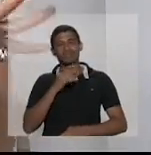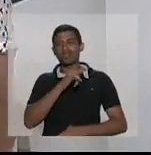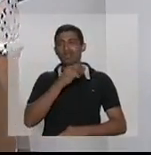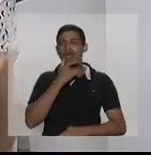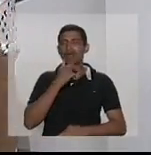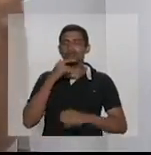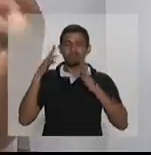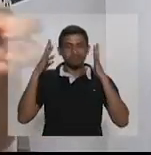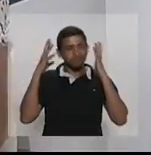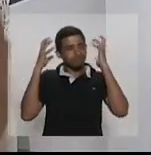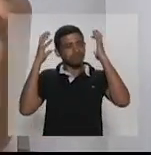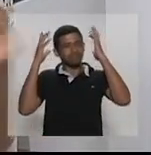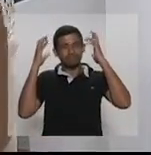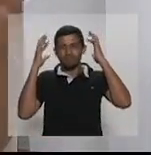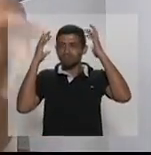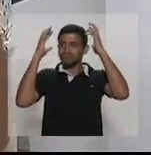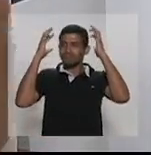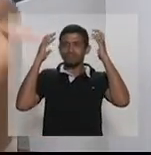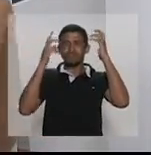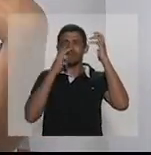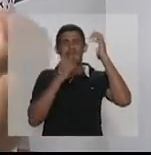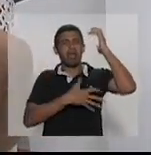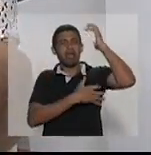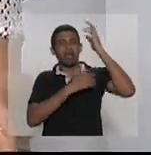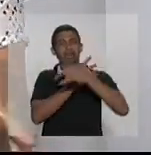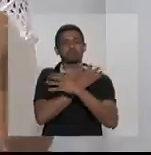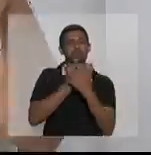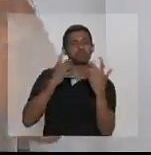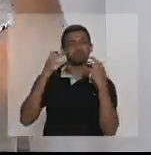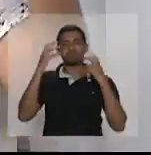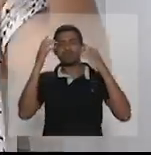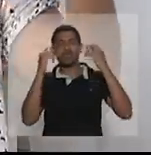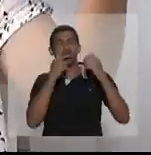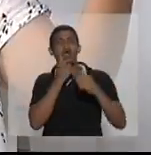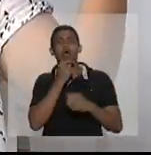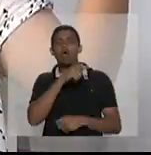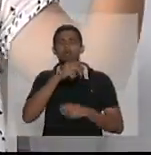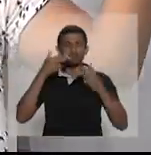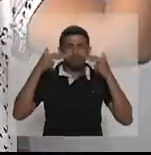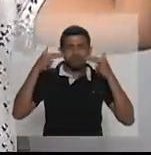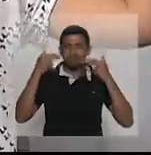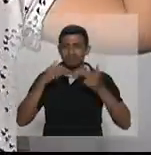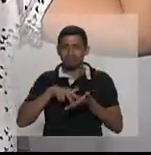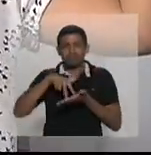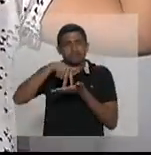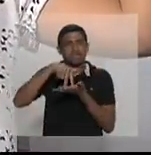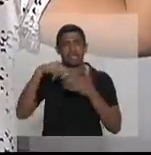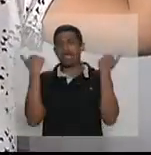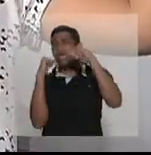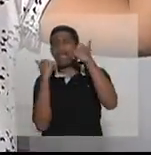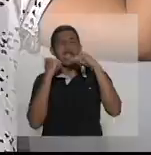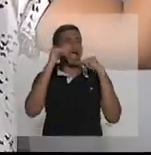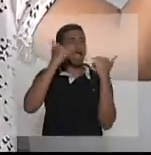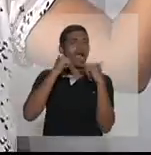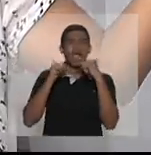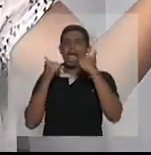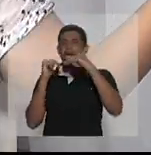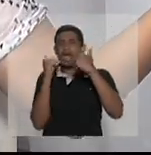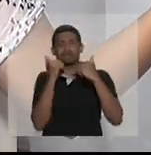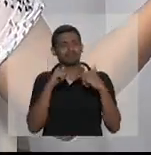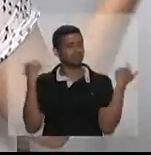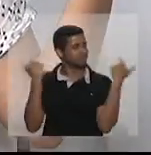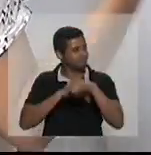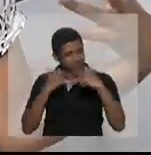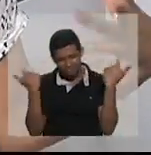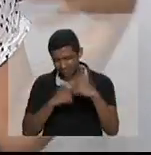tá bom. E ele vai fazendo a cosquinha na cabeça, no rosto e tal. Aí o guerreiro levanta, começa a rir, e